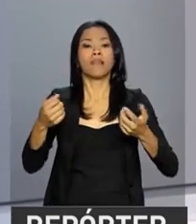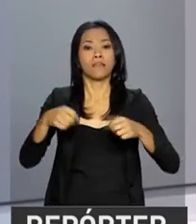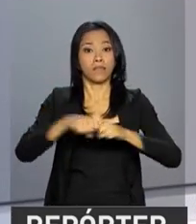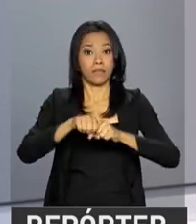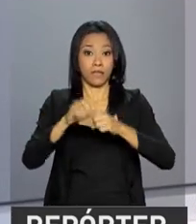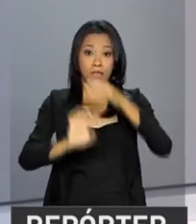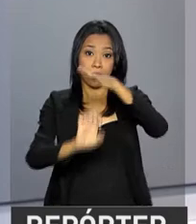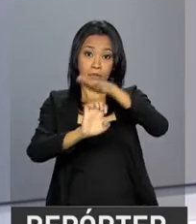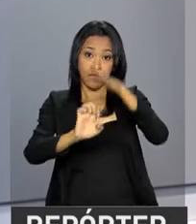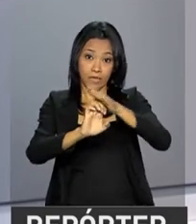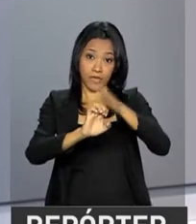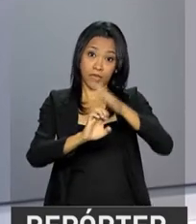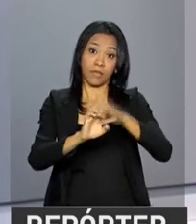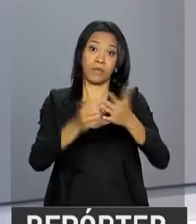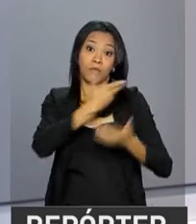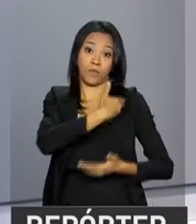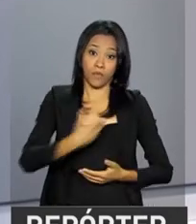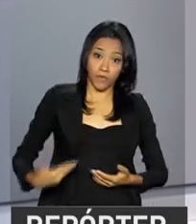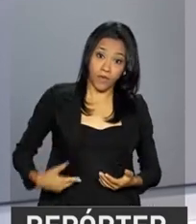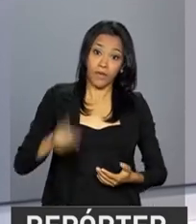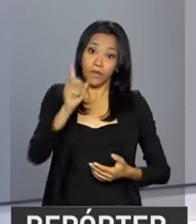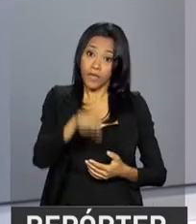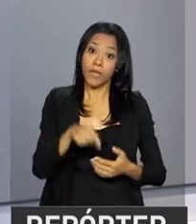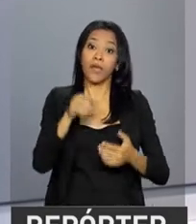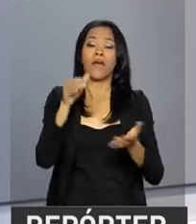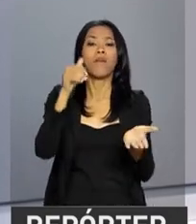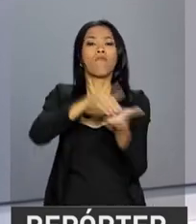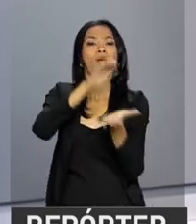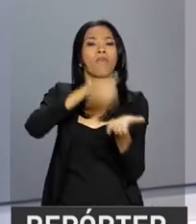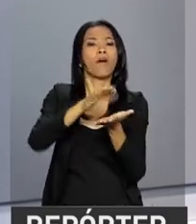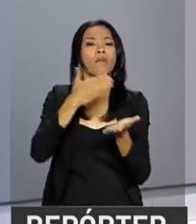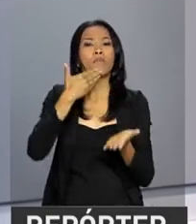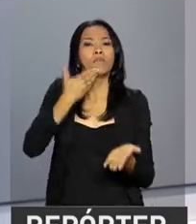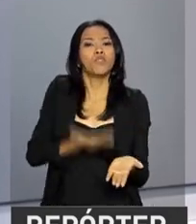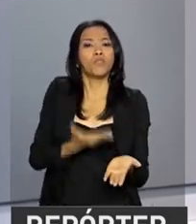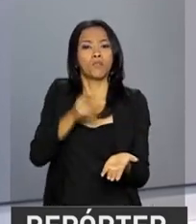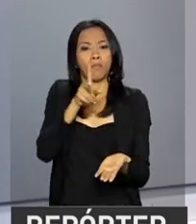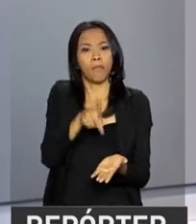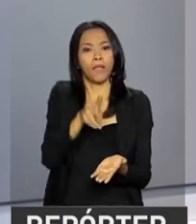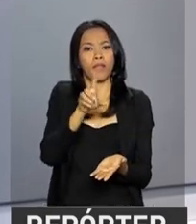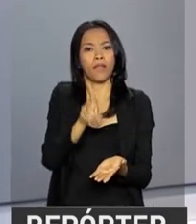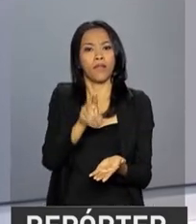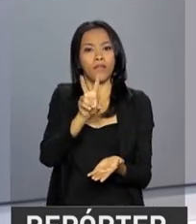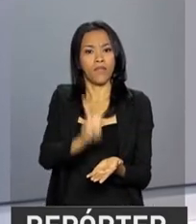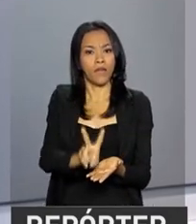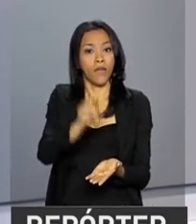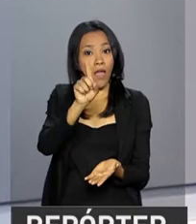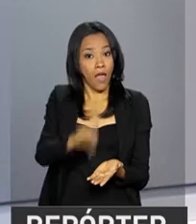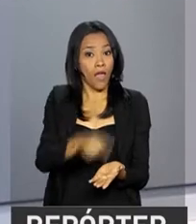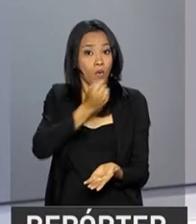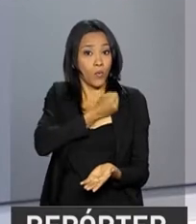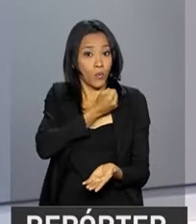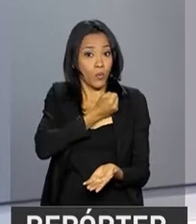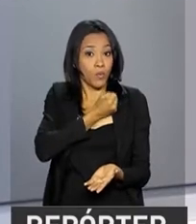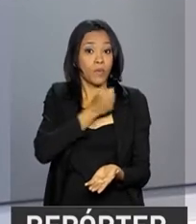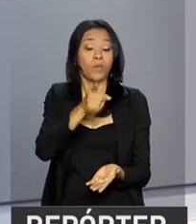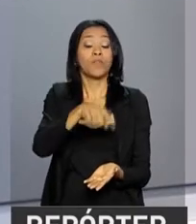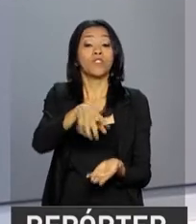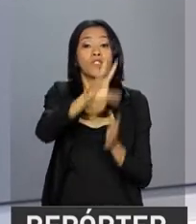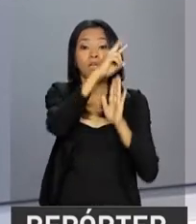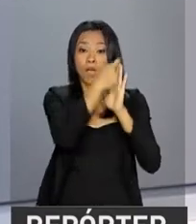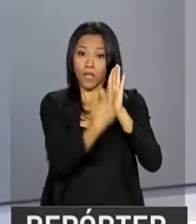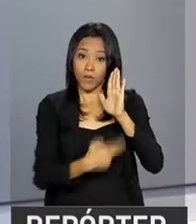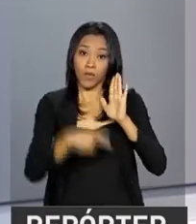com os programas de demissão voluntária pdv vez o lucro também aumentou os números são do boletim das estatais federais do